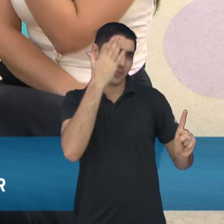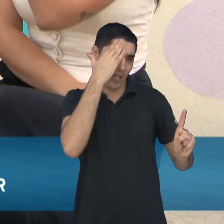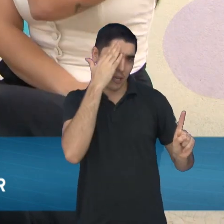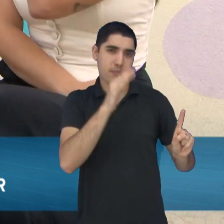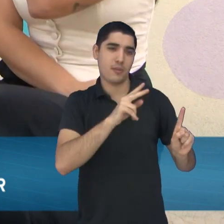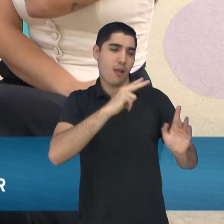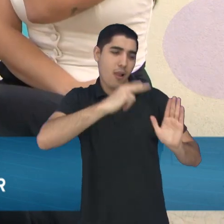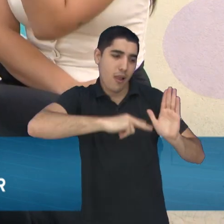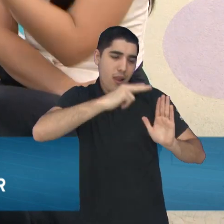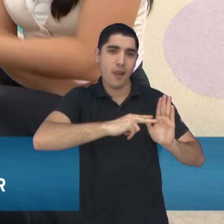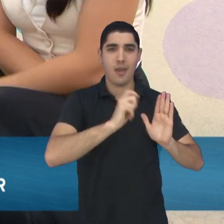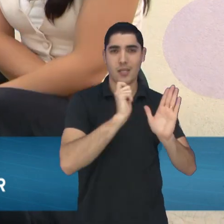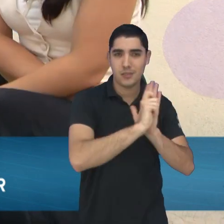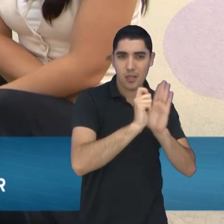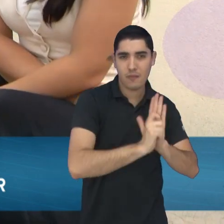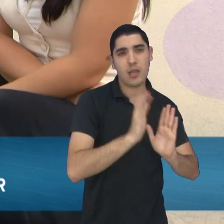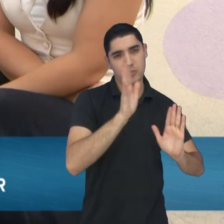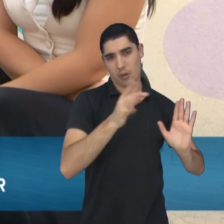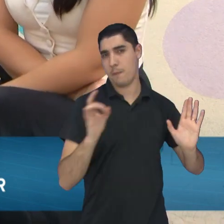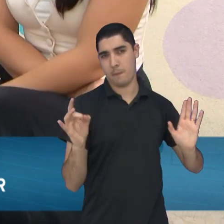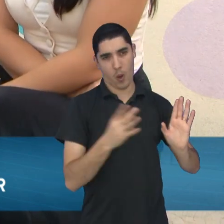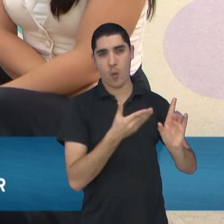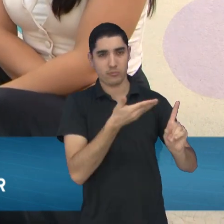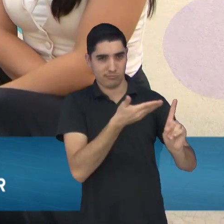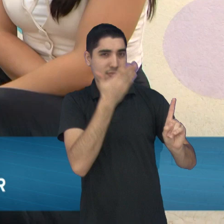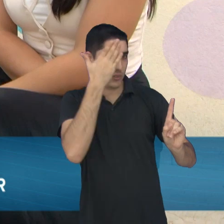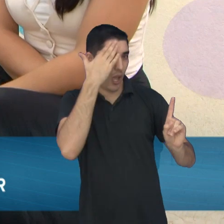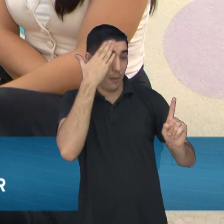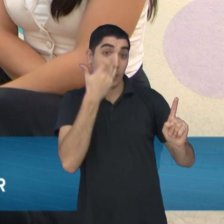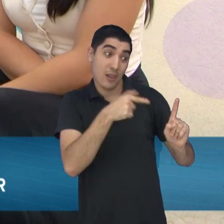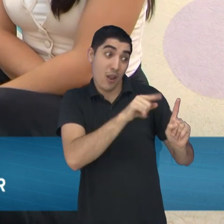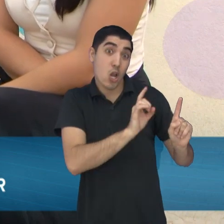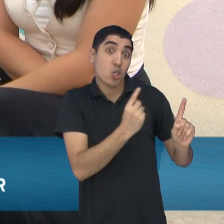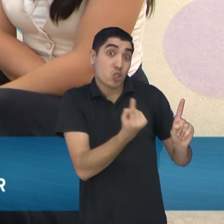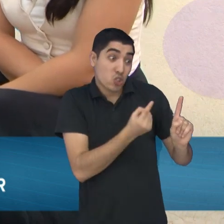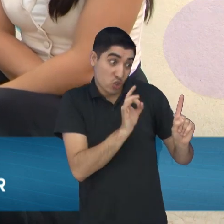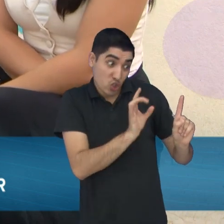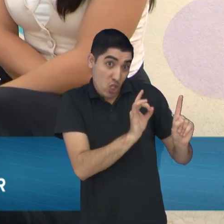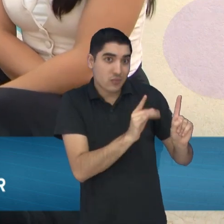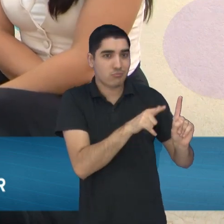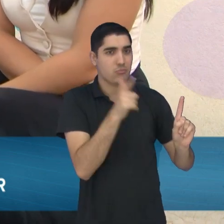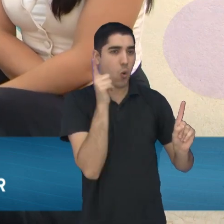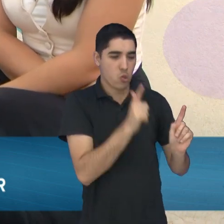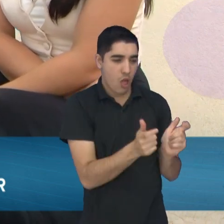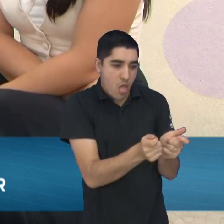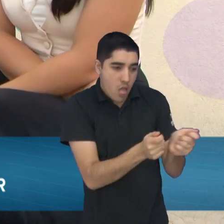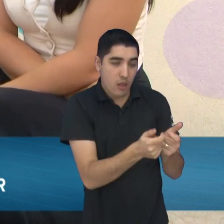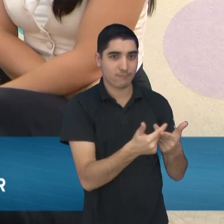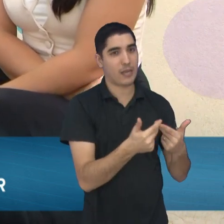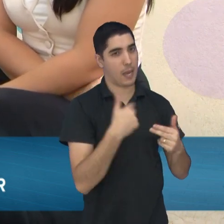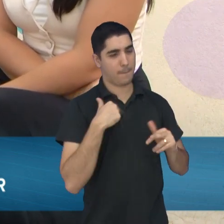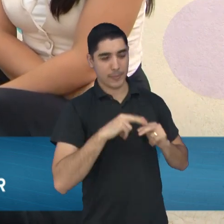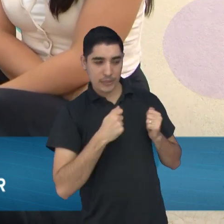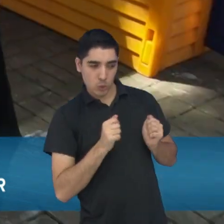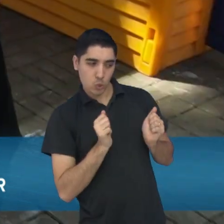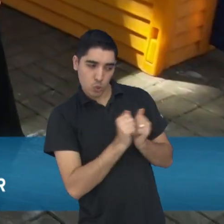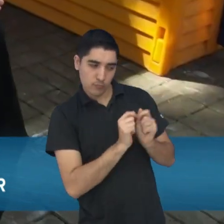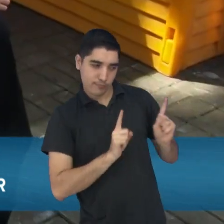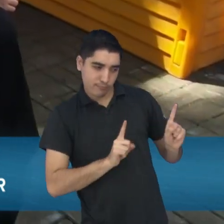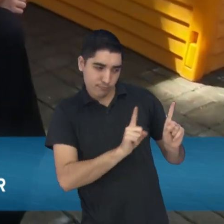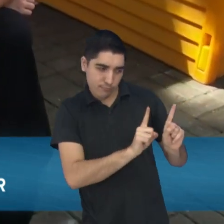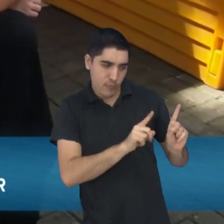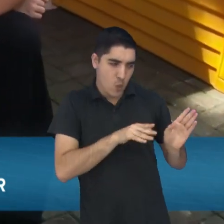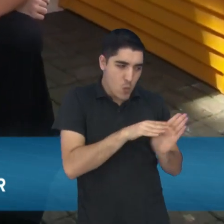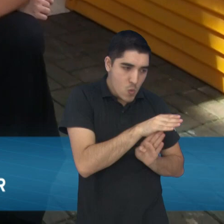por leitura mesmo, esse acesso. Então a gente está sempre mesmo monitorando e alertando ela, né? Que eu acho que o principal